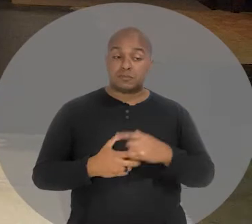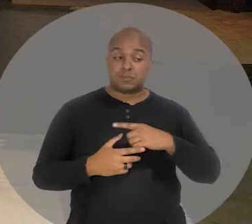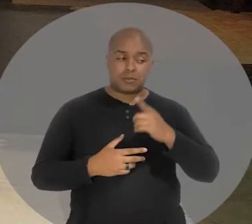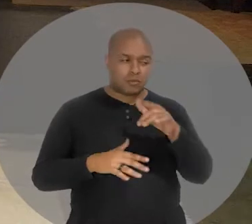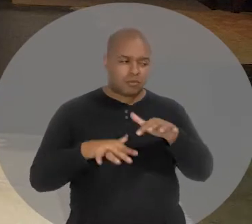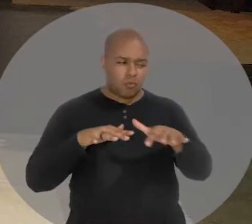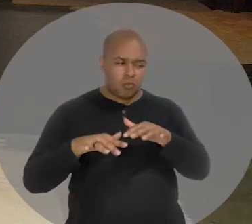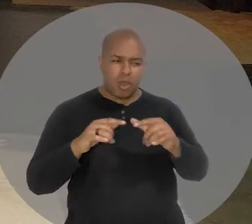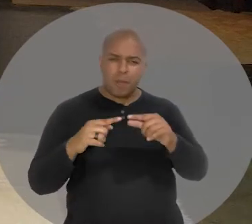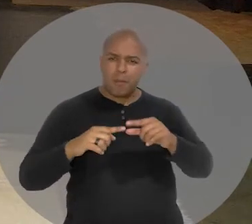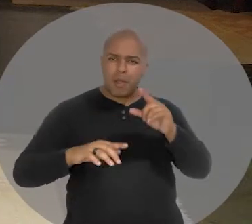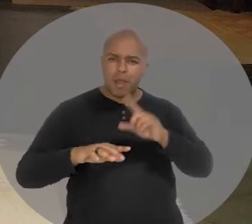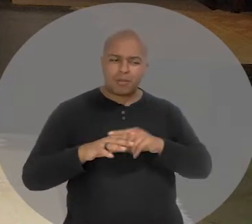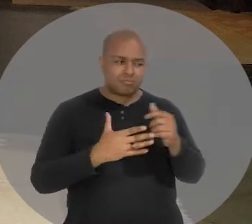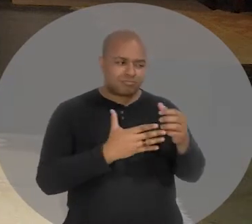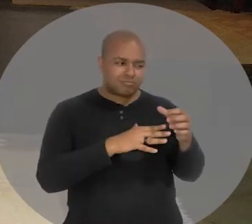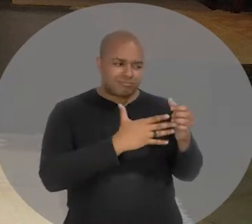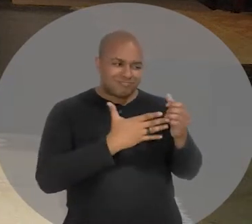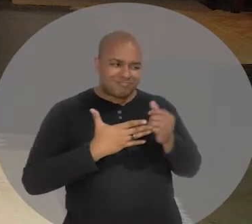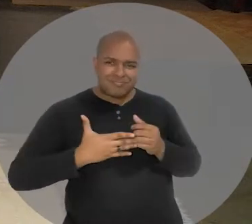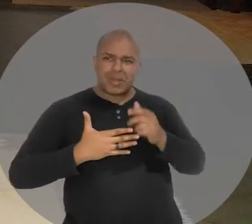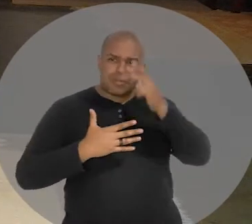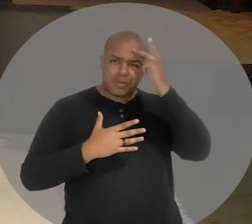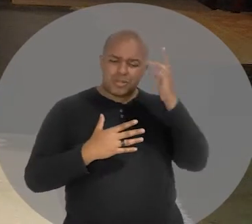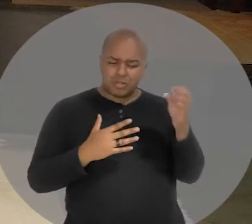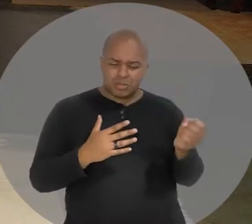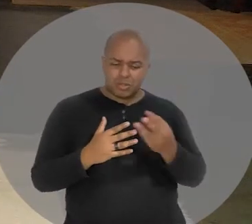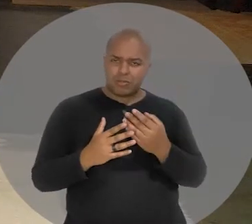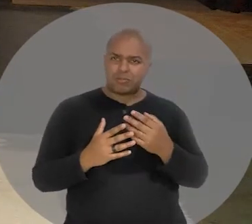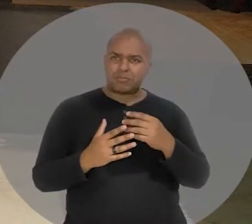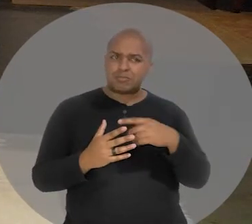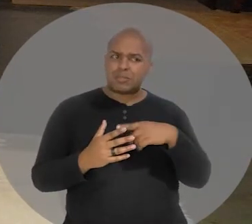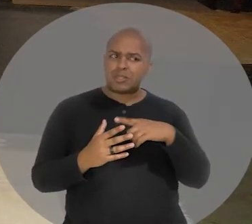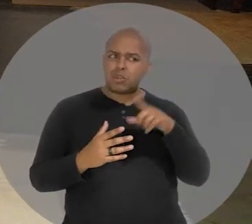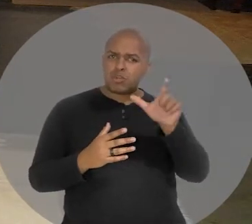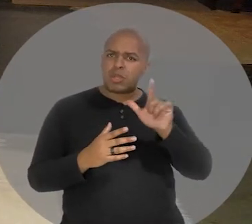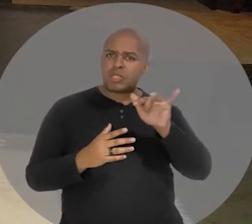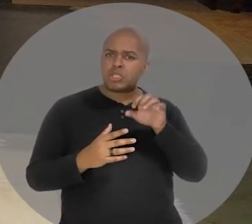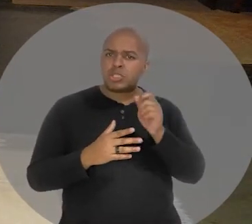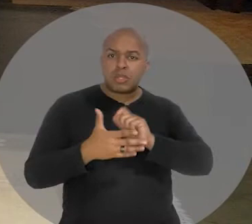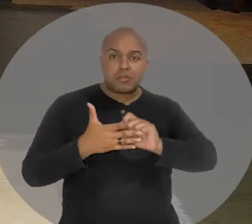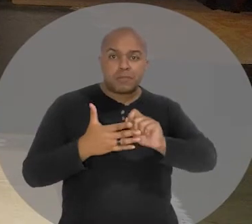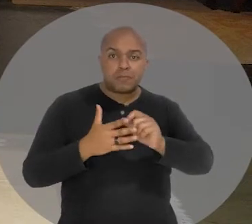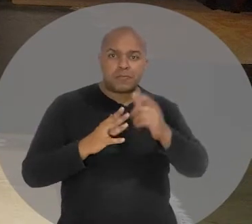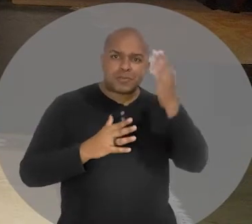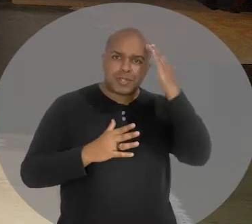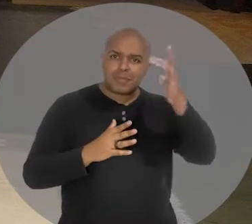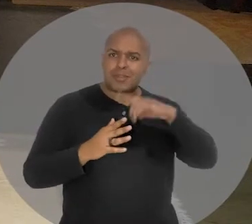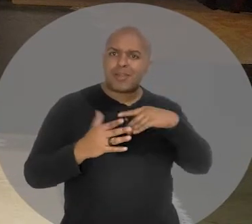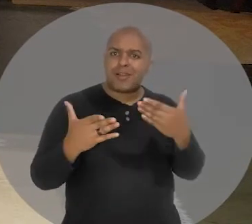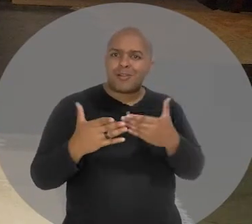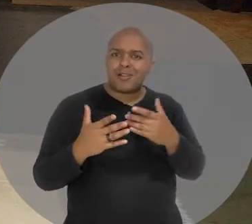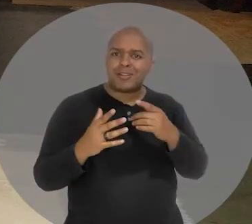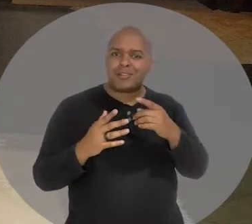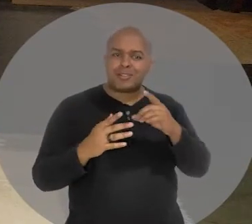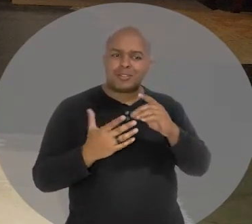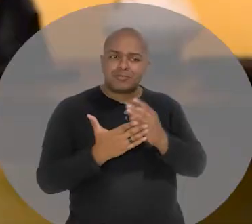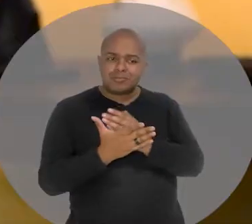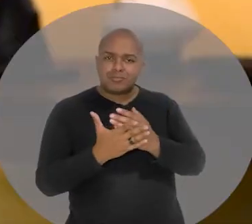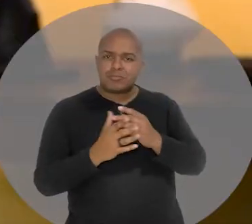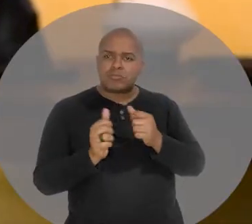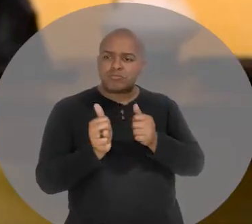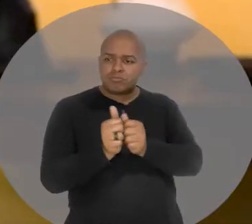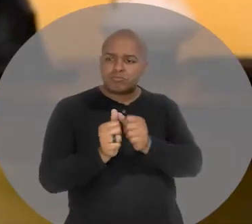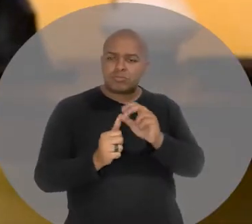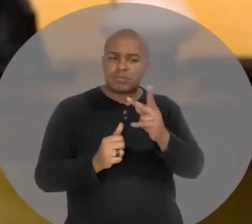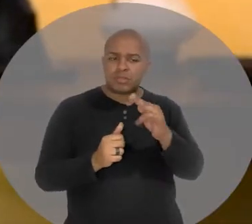de trazer para as pessoas, para essa nova geração, aquilo que a Lígia escreveu. Então nós sabemos que existe agora a editoração na Companhia de Hércules.